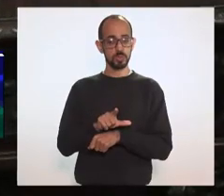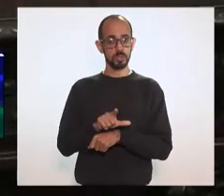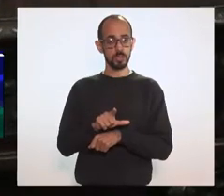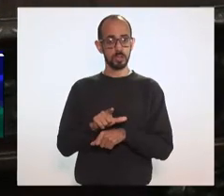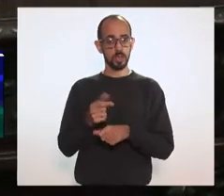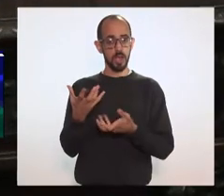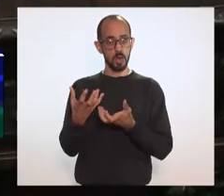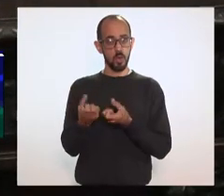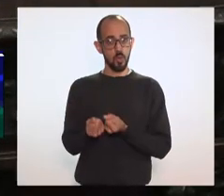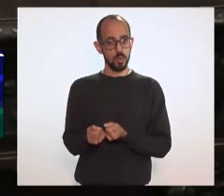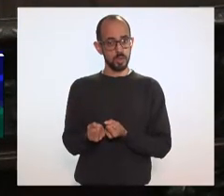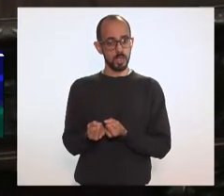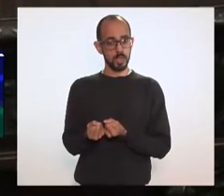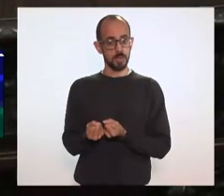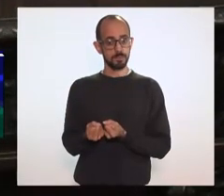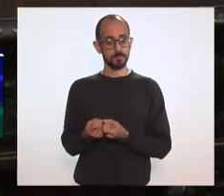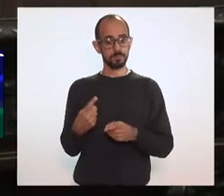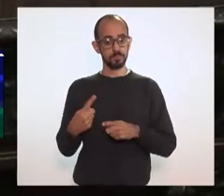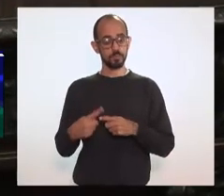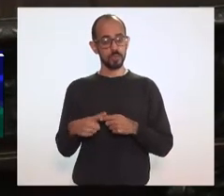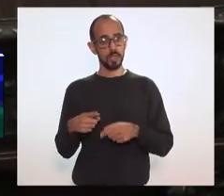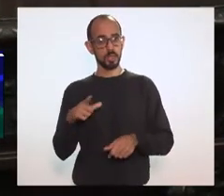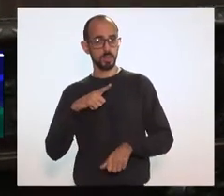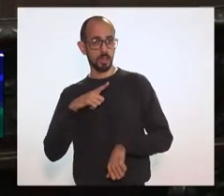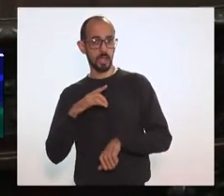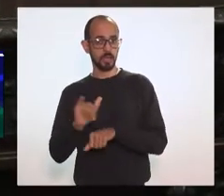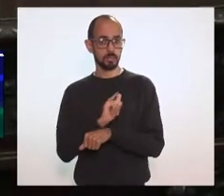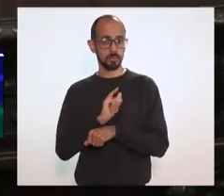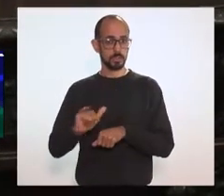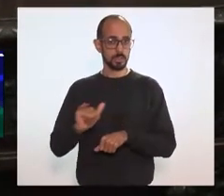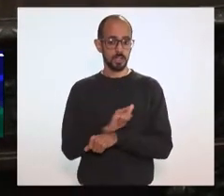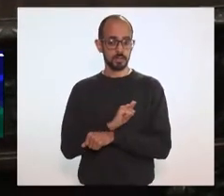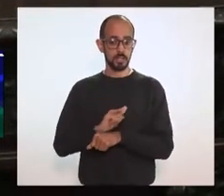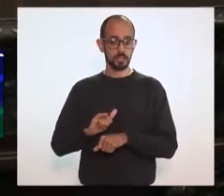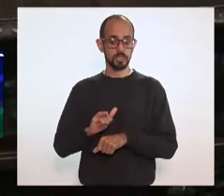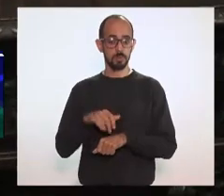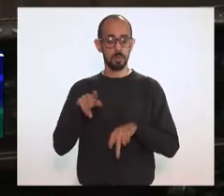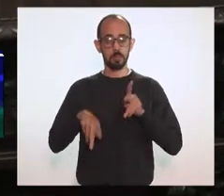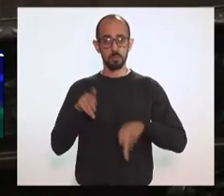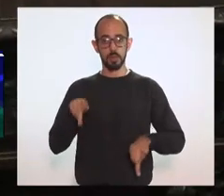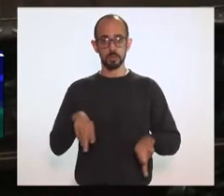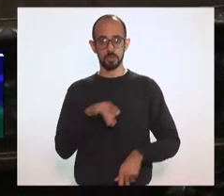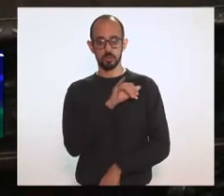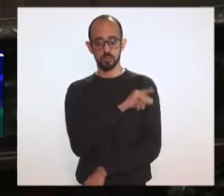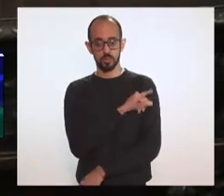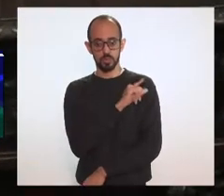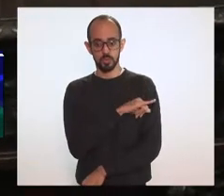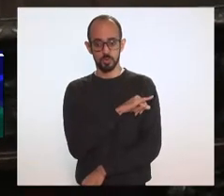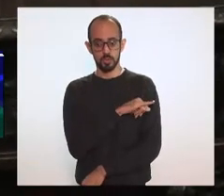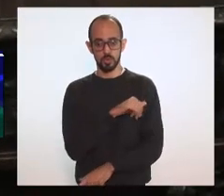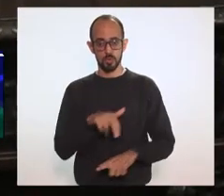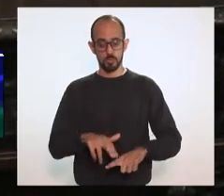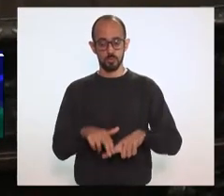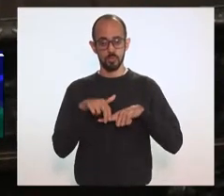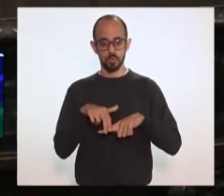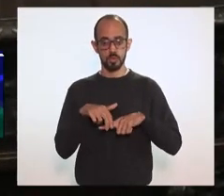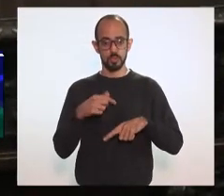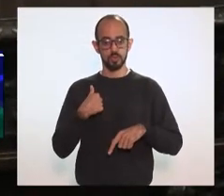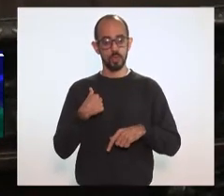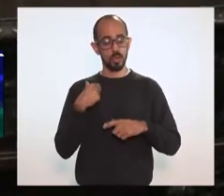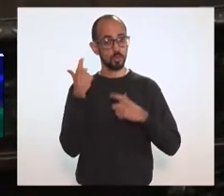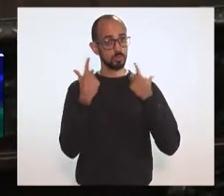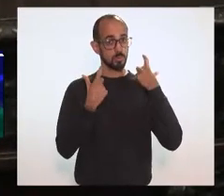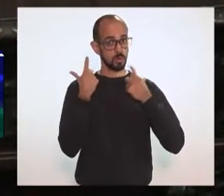acolha, abra alternativas novas para a população fluminense. Por isso, conclui manifestando